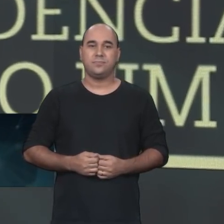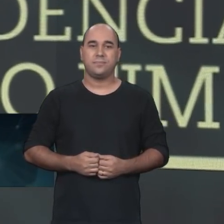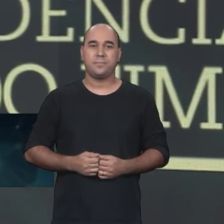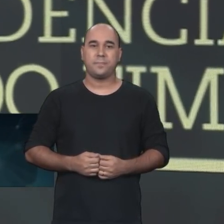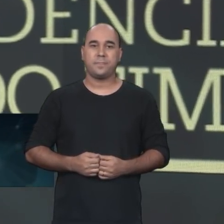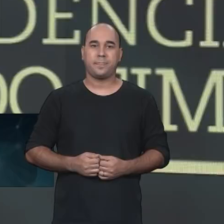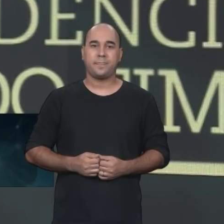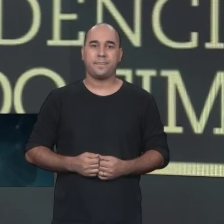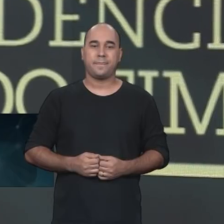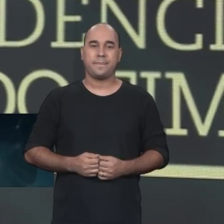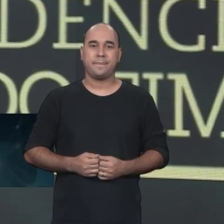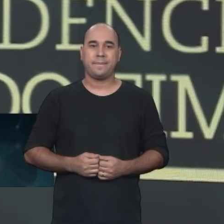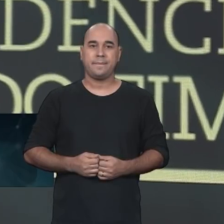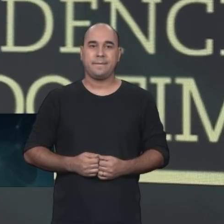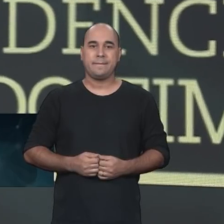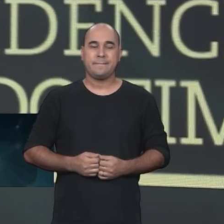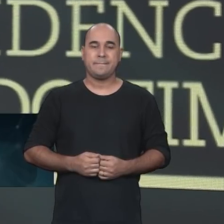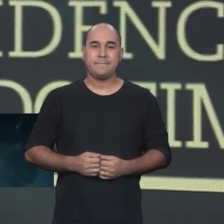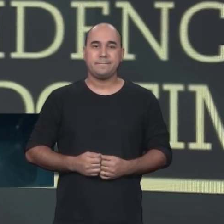Os defeitos do